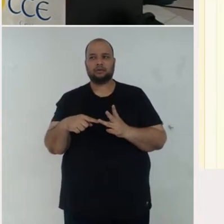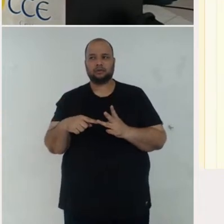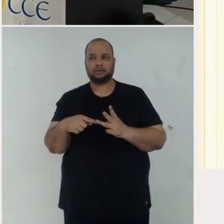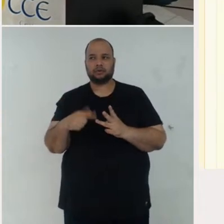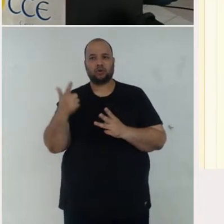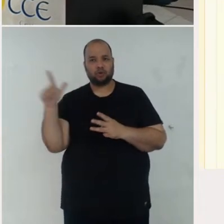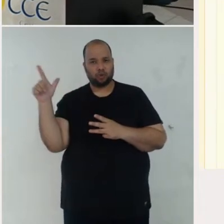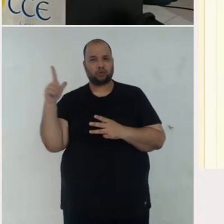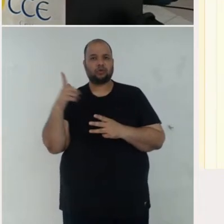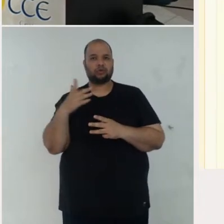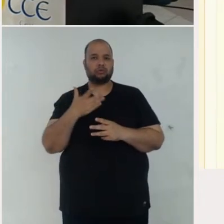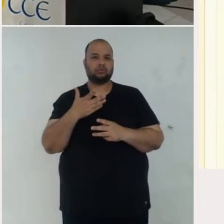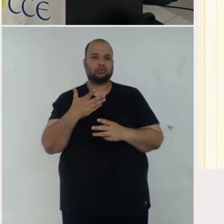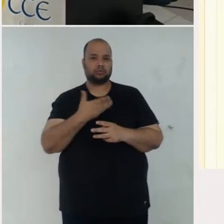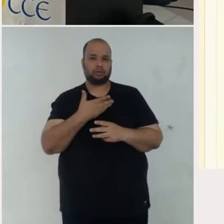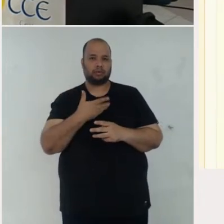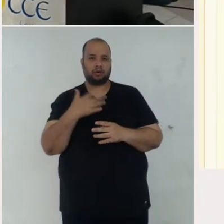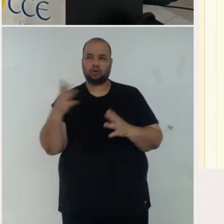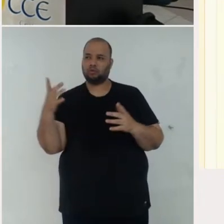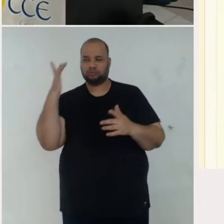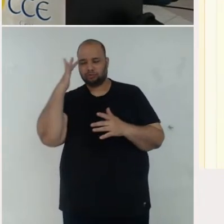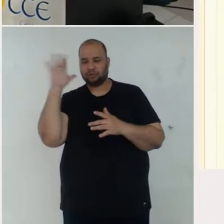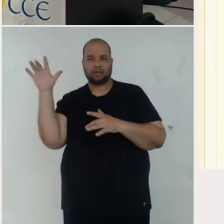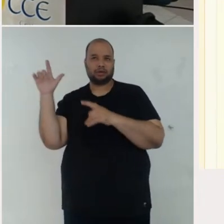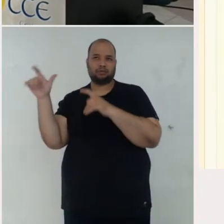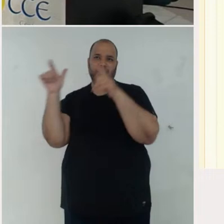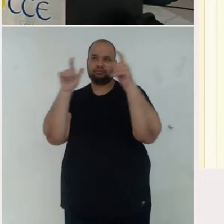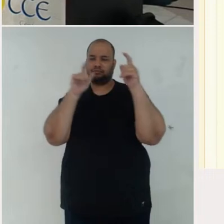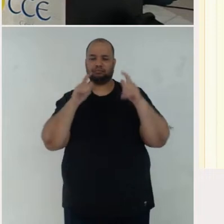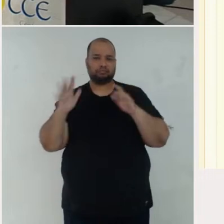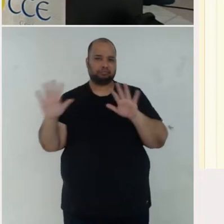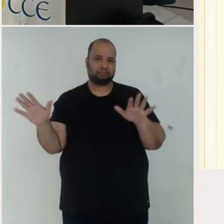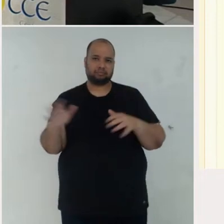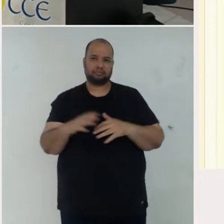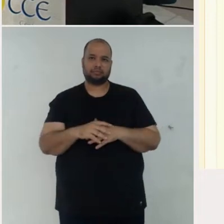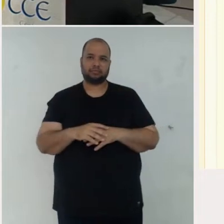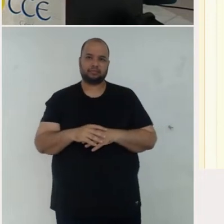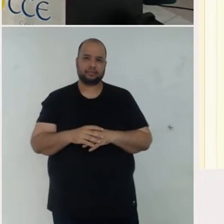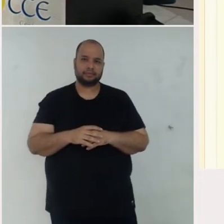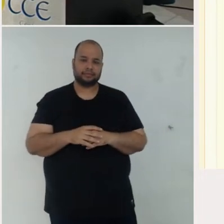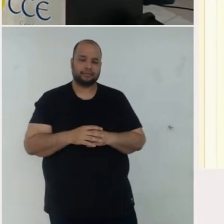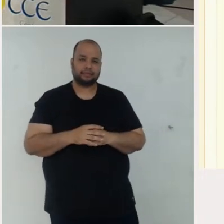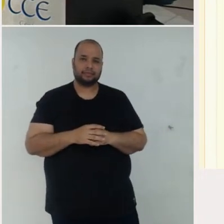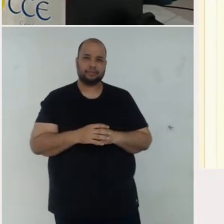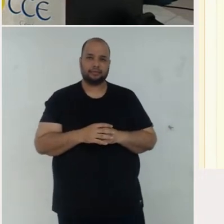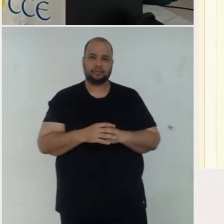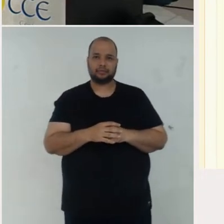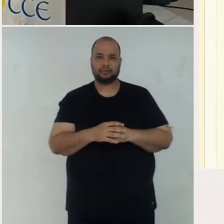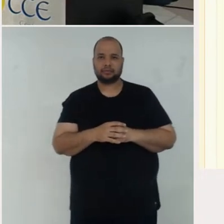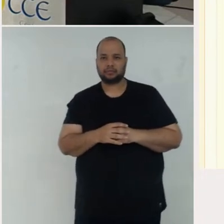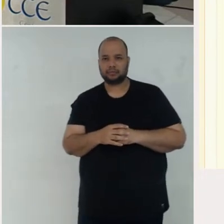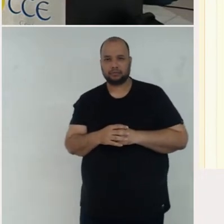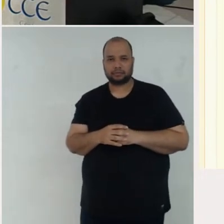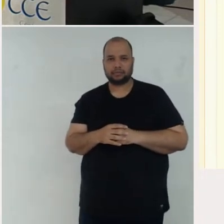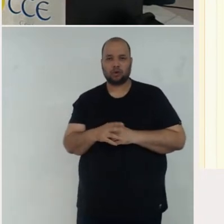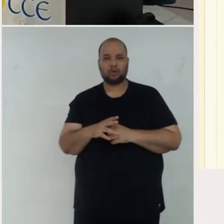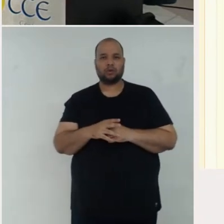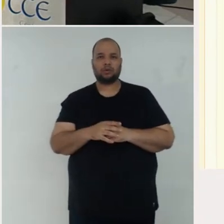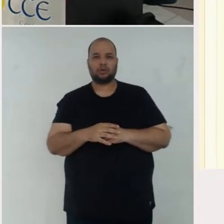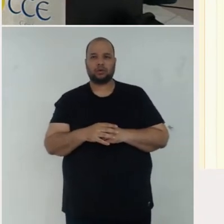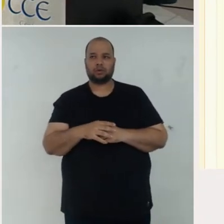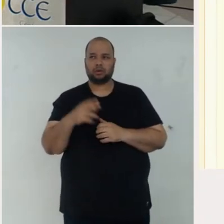e outras colegas que eu não sei onde ando, sinceramente. A Narcele Piuco, não